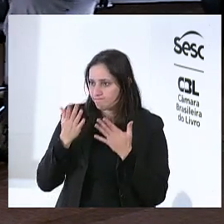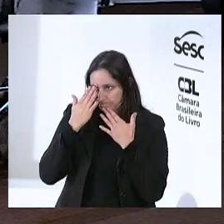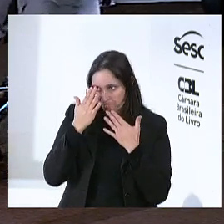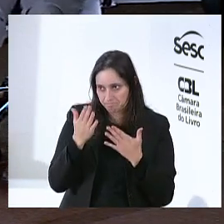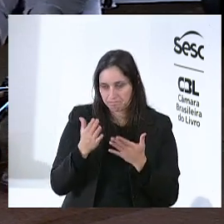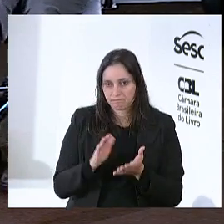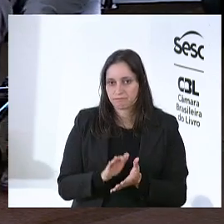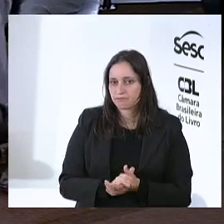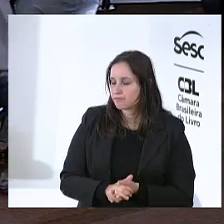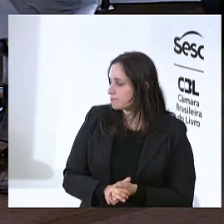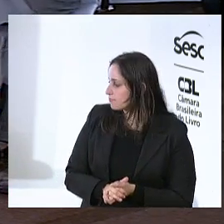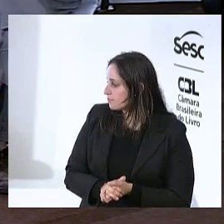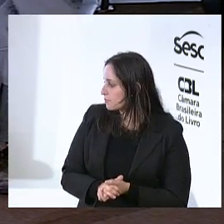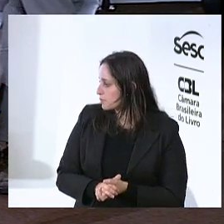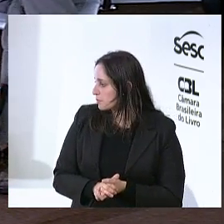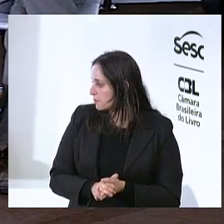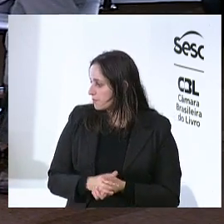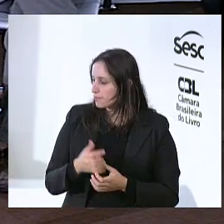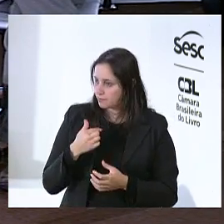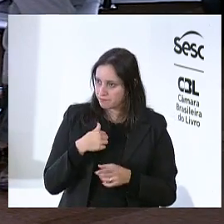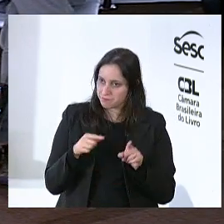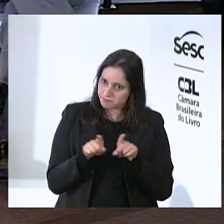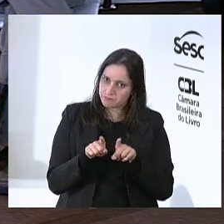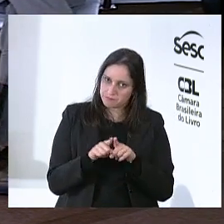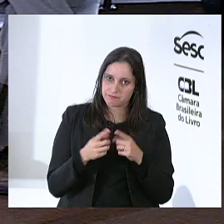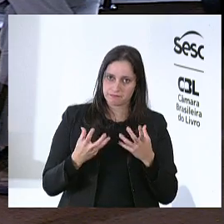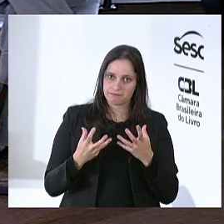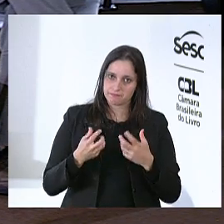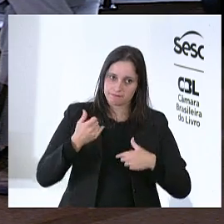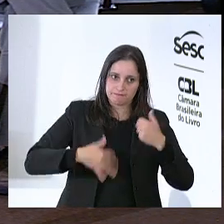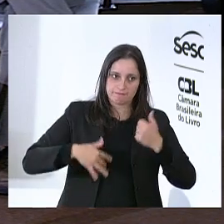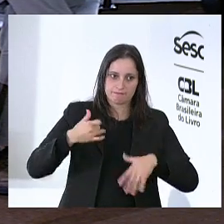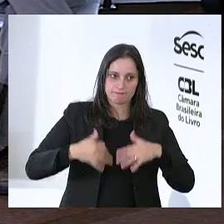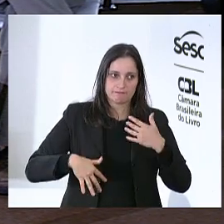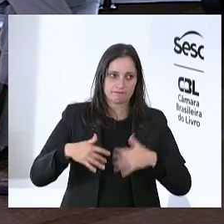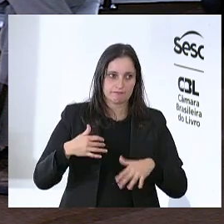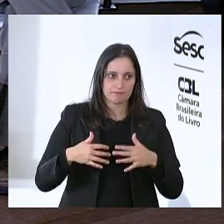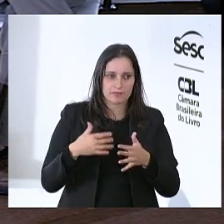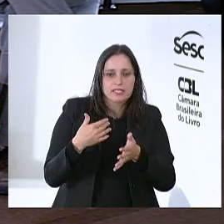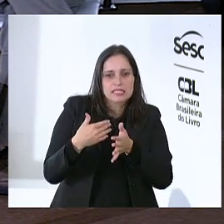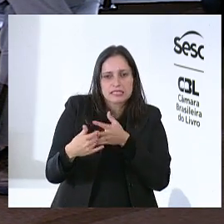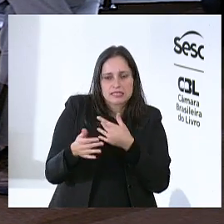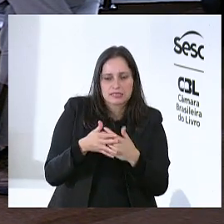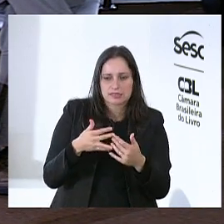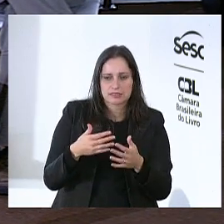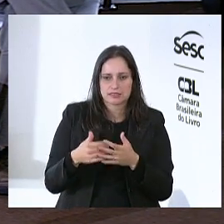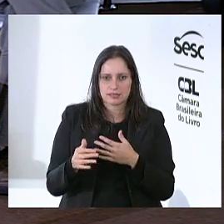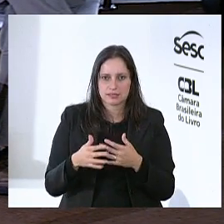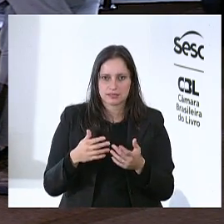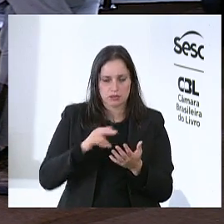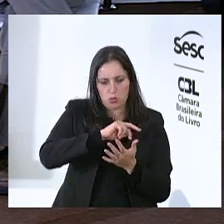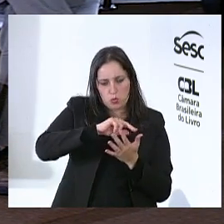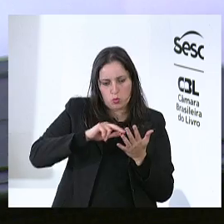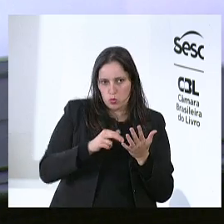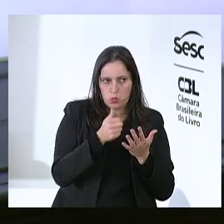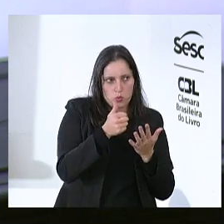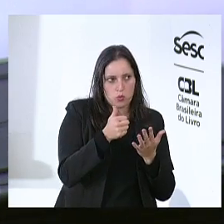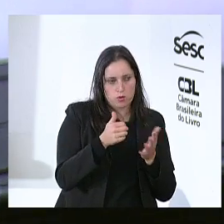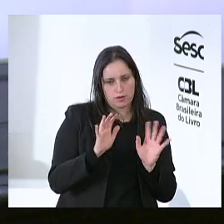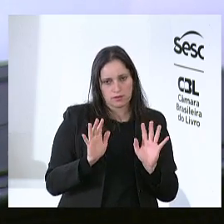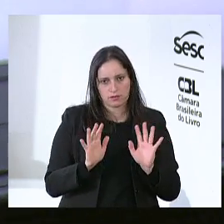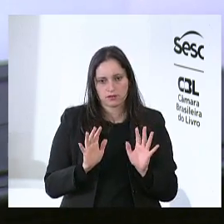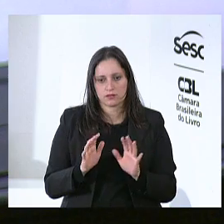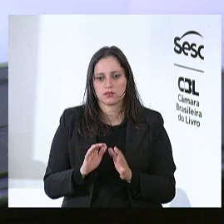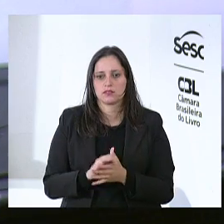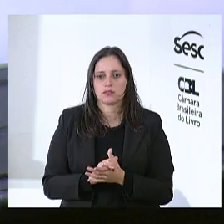Bom, eu também quero reiterar, enfim, acho que a visão, independente de qualquer qualidade humana, boa ou não, temos que